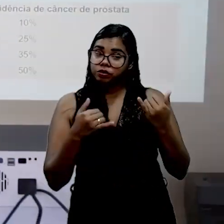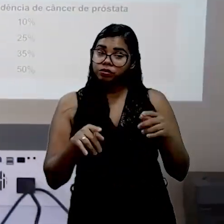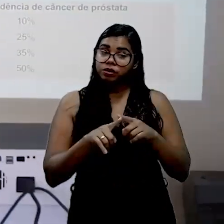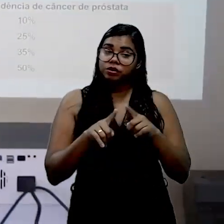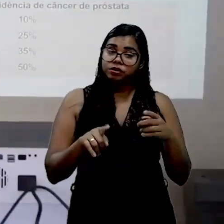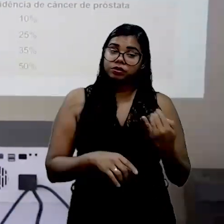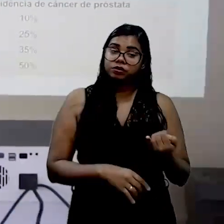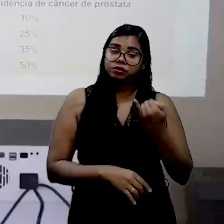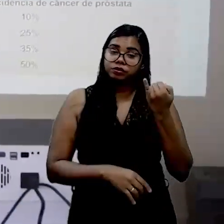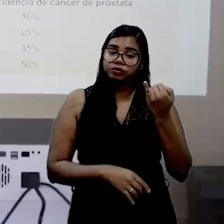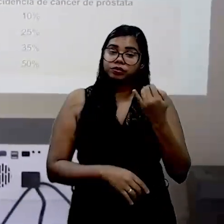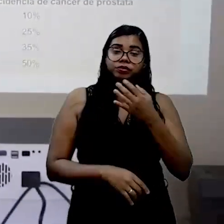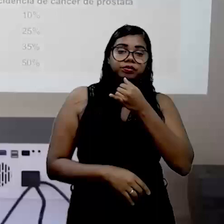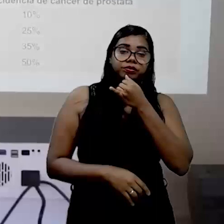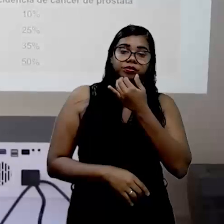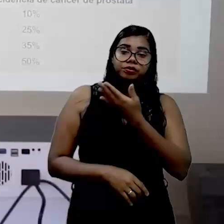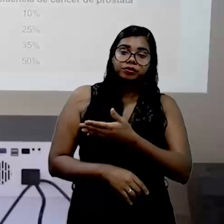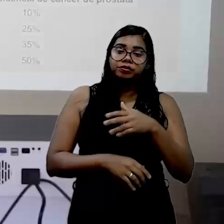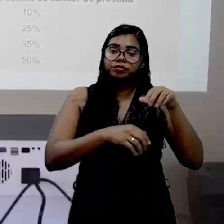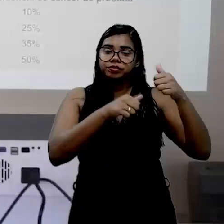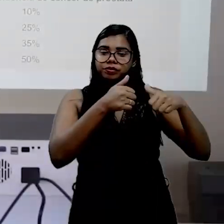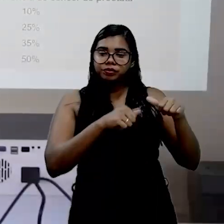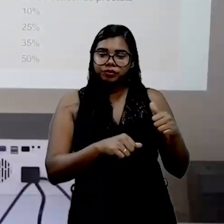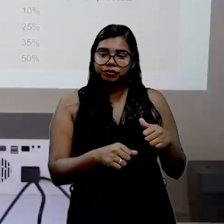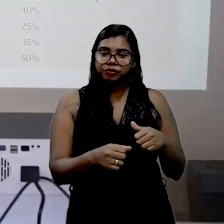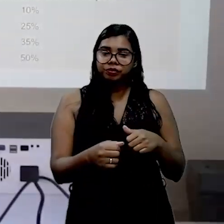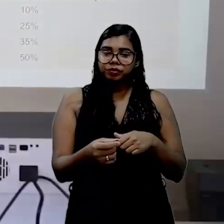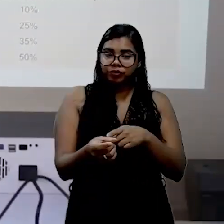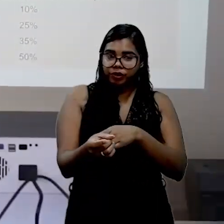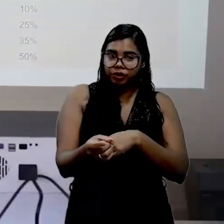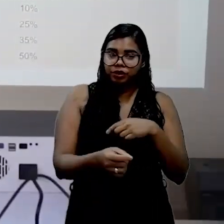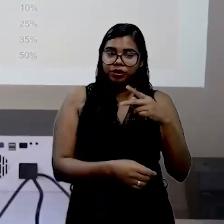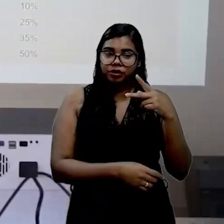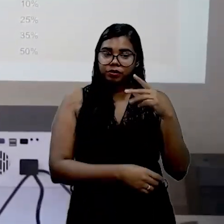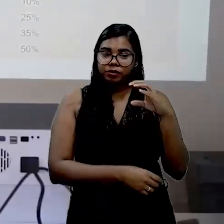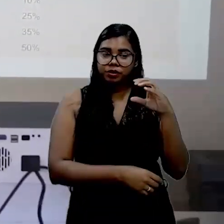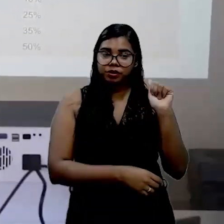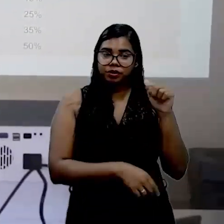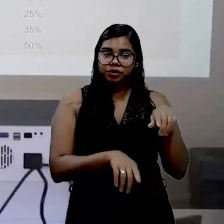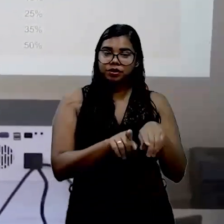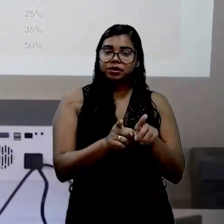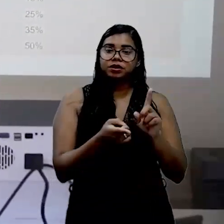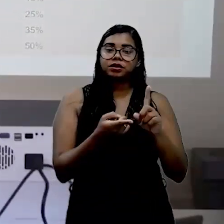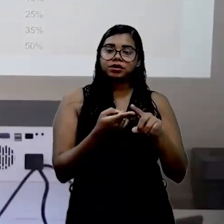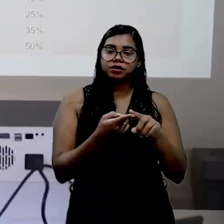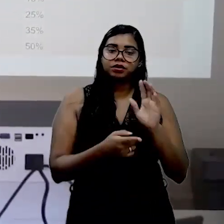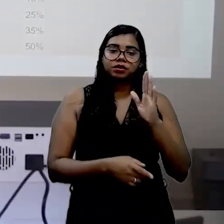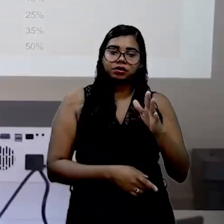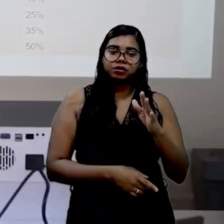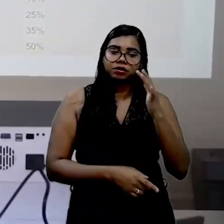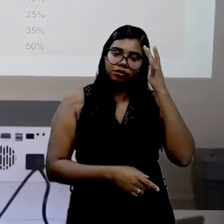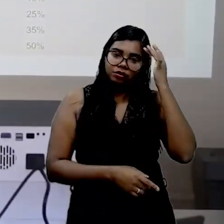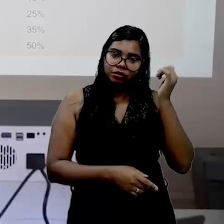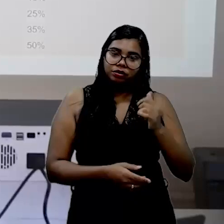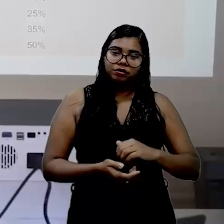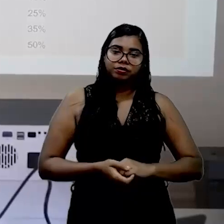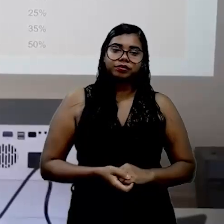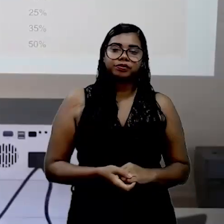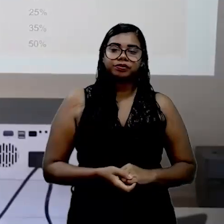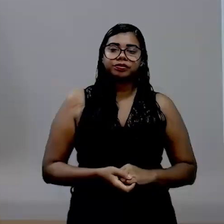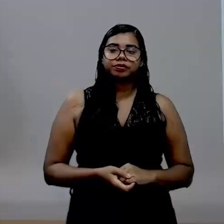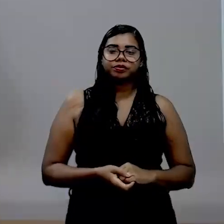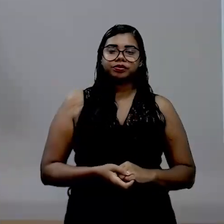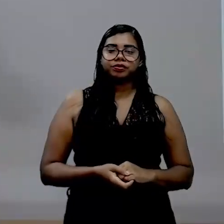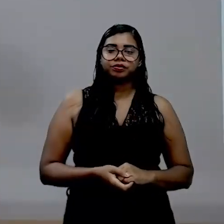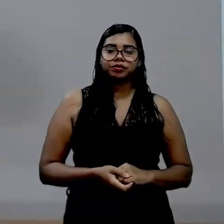andar de cavalo o dia todo e tirar o PSA, ele dá alto. Só pelo da célula,